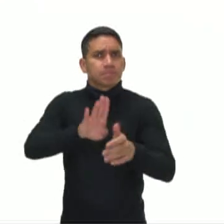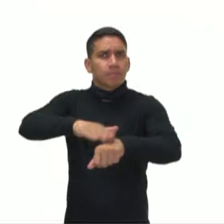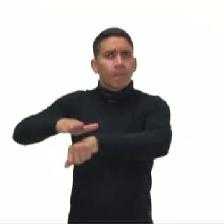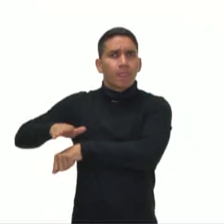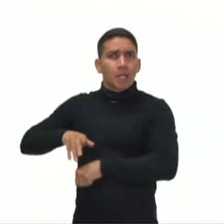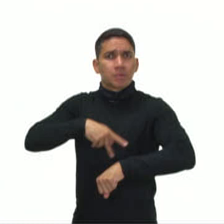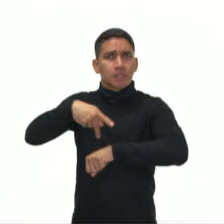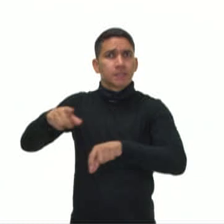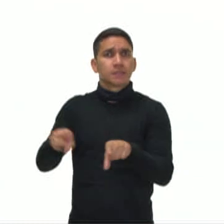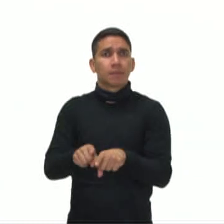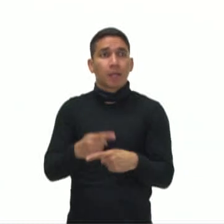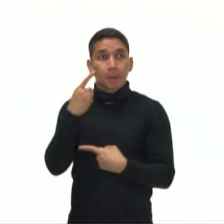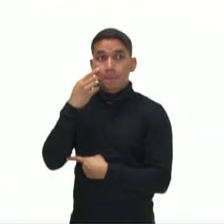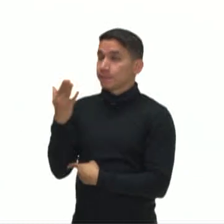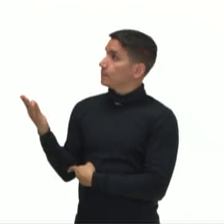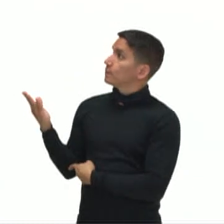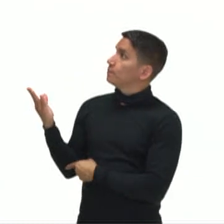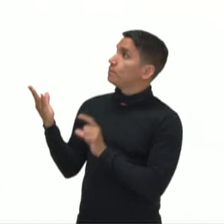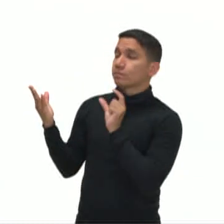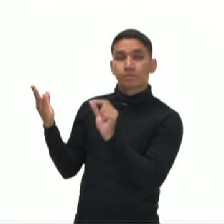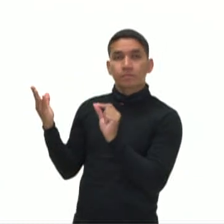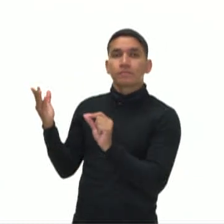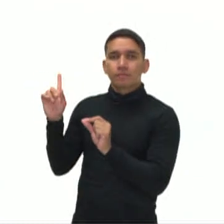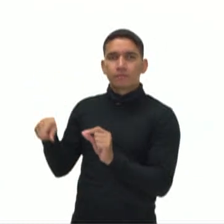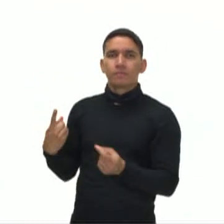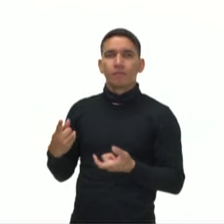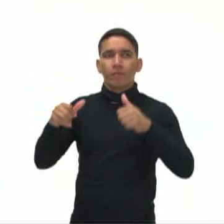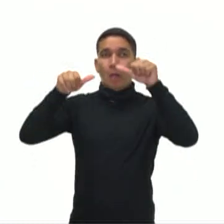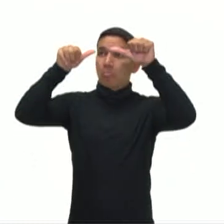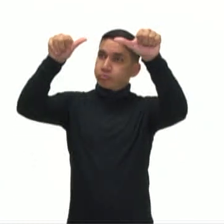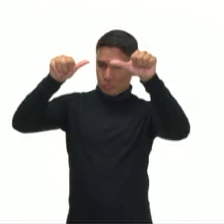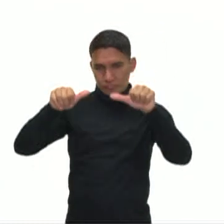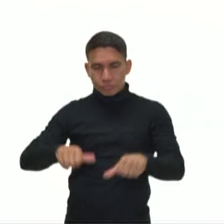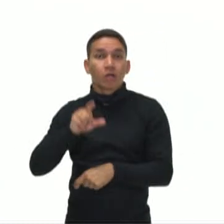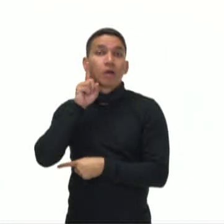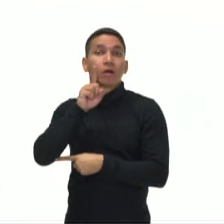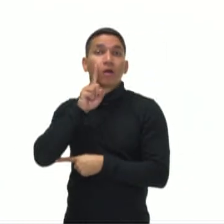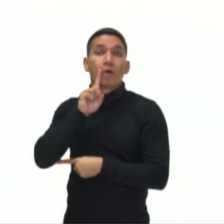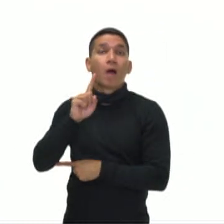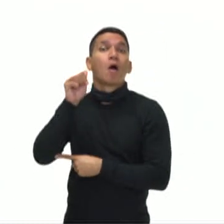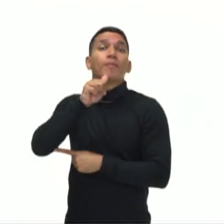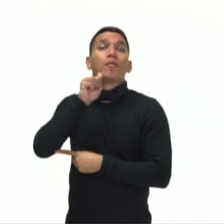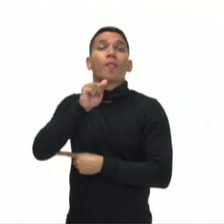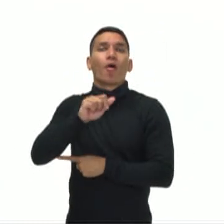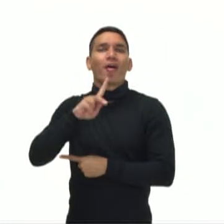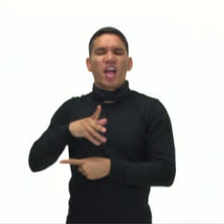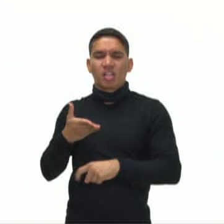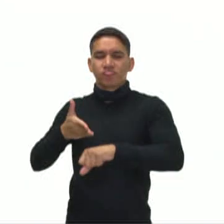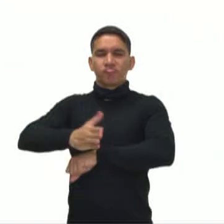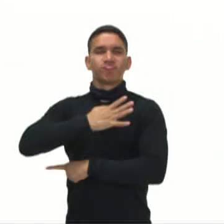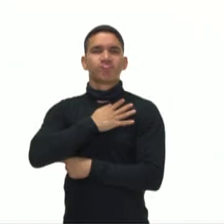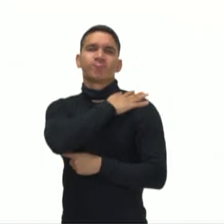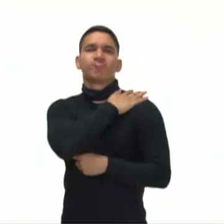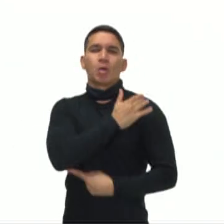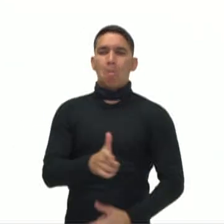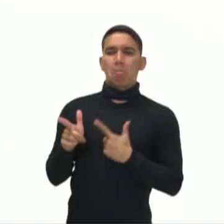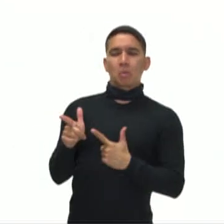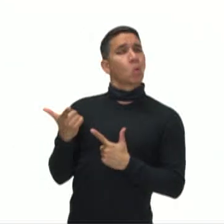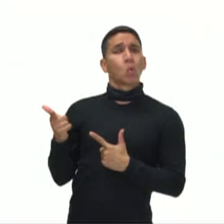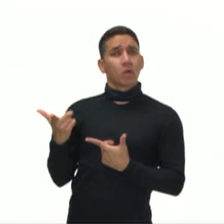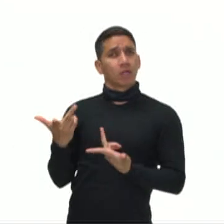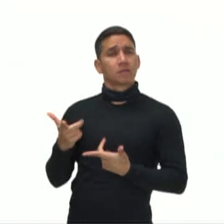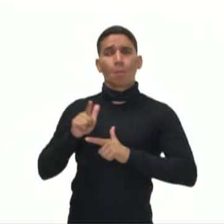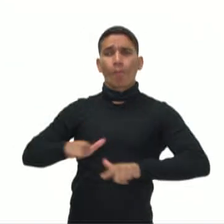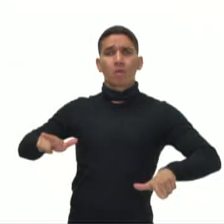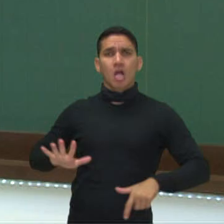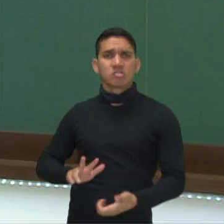Então você tem aí à direita uma imagem de um cartaz dos Estados Unidos falando sobre as mulheres que seriam soldados sem armas e a